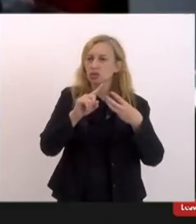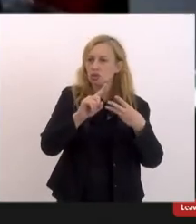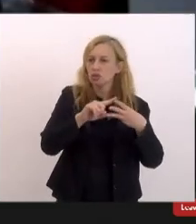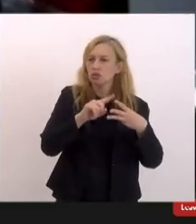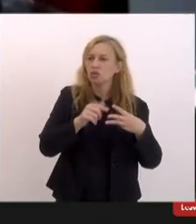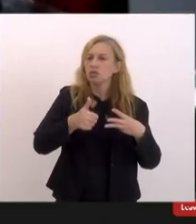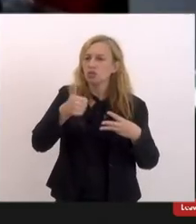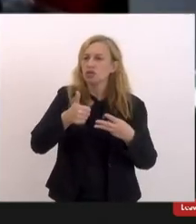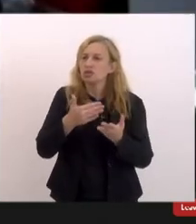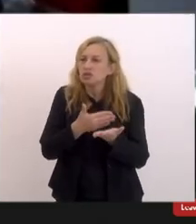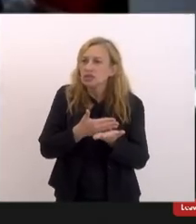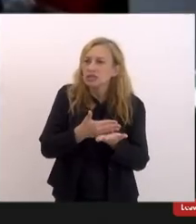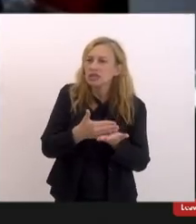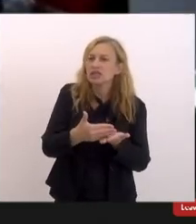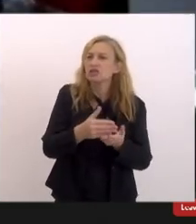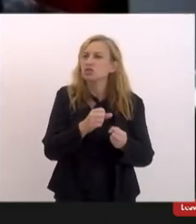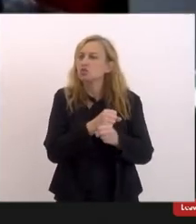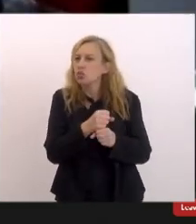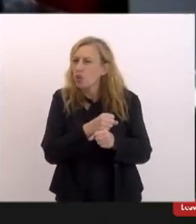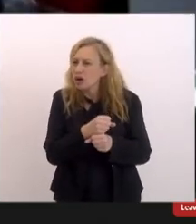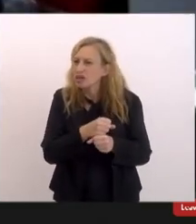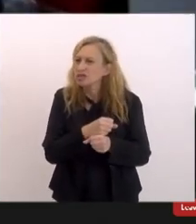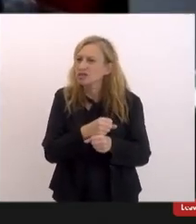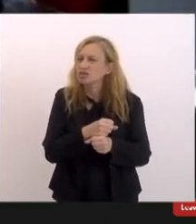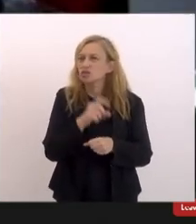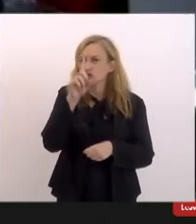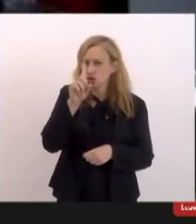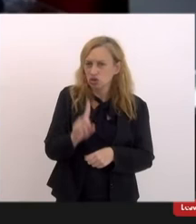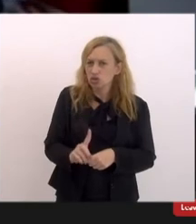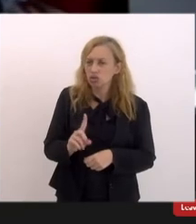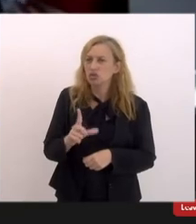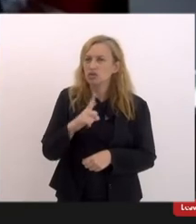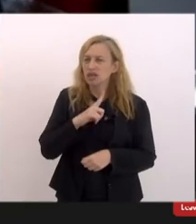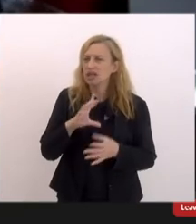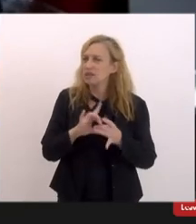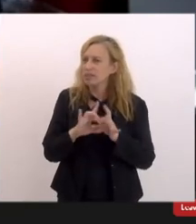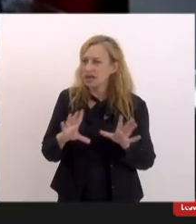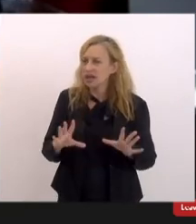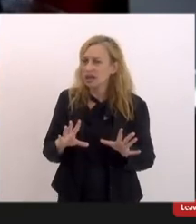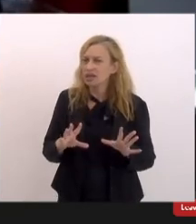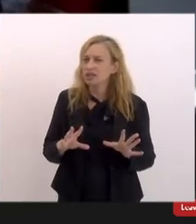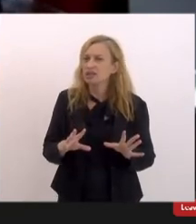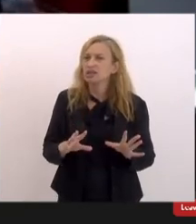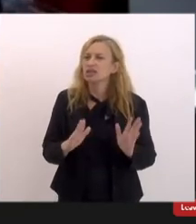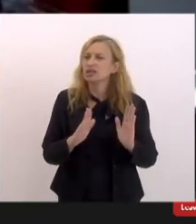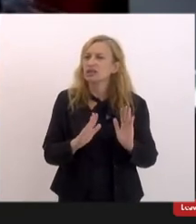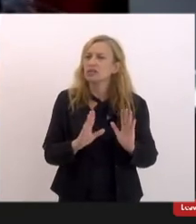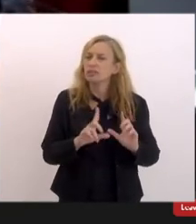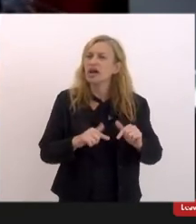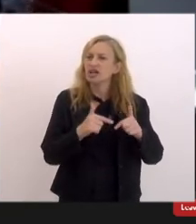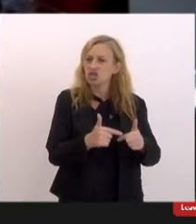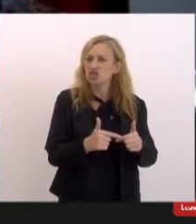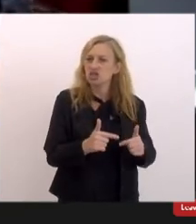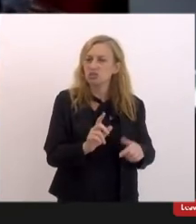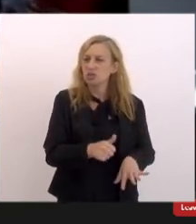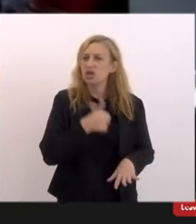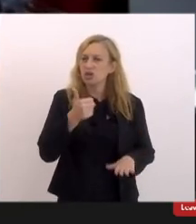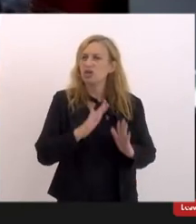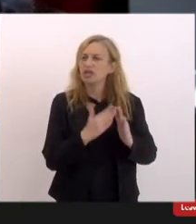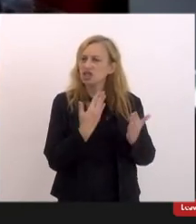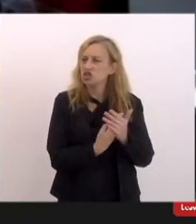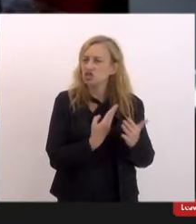dos anos, ativo, o diretor ter autonomia para colocar a escola da melhor forma que ele